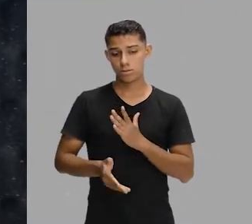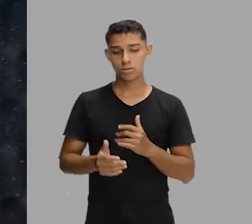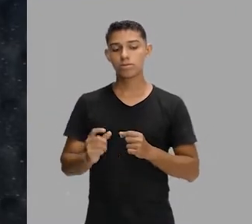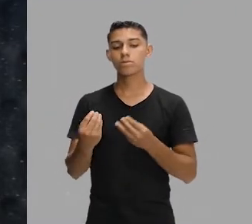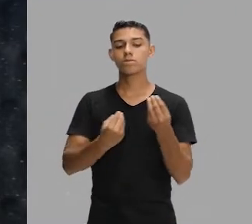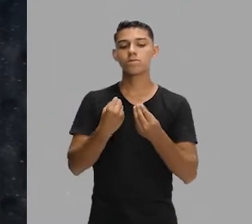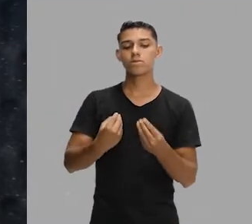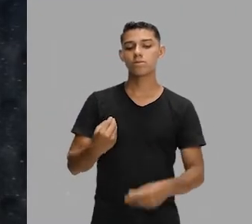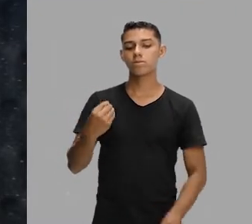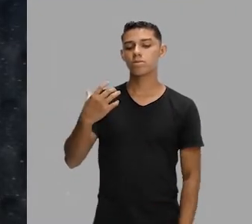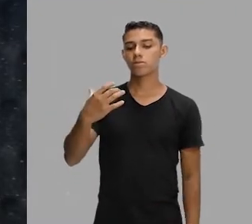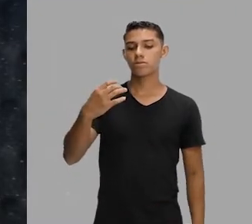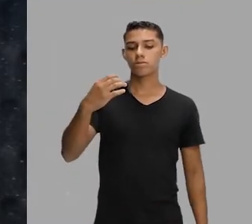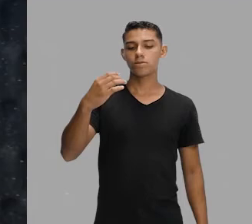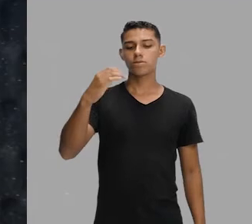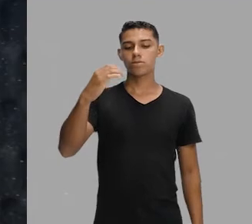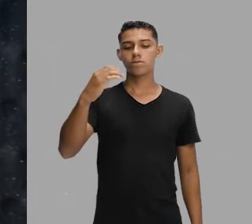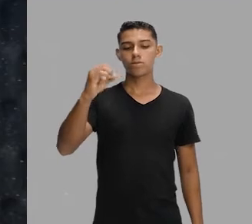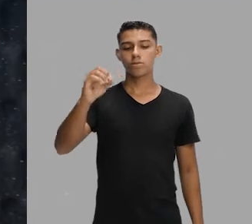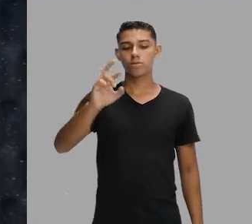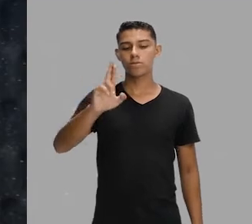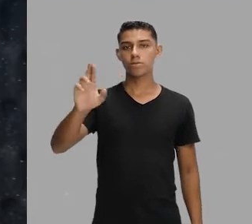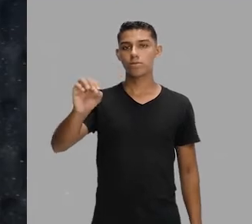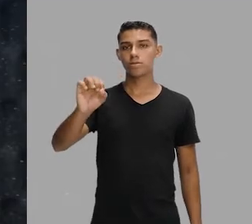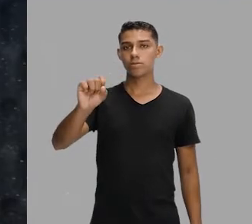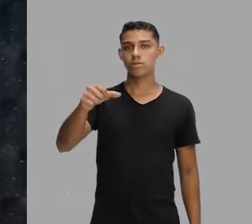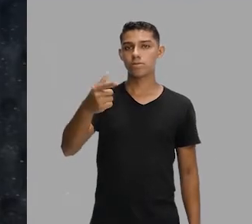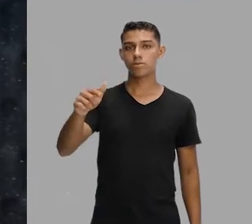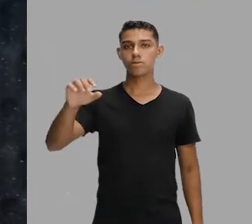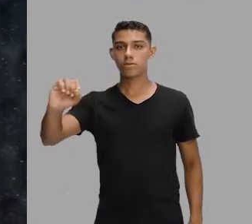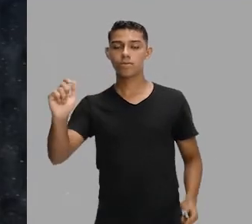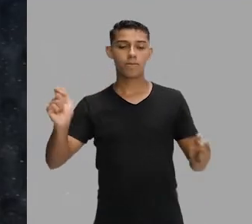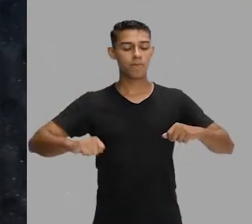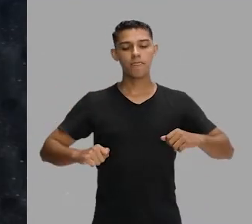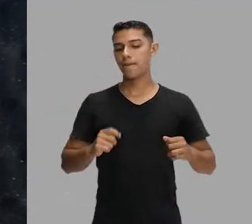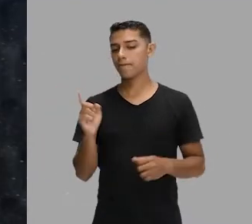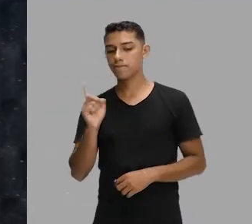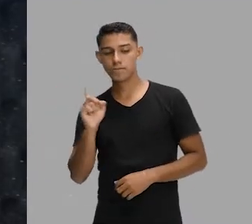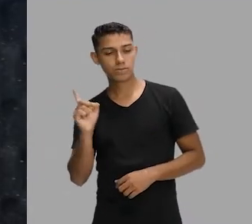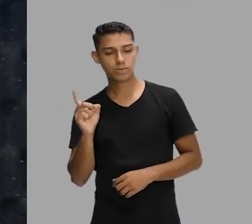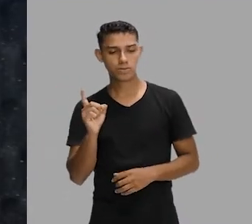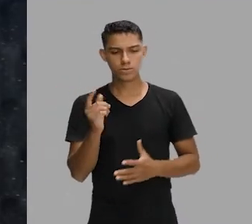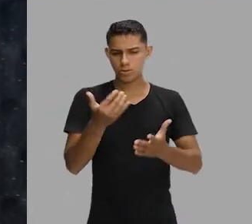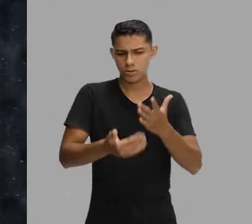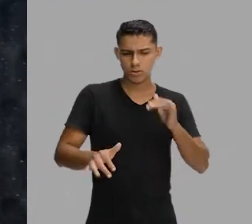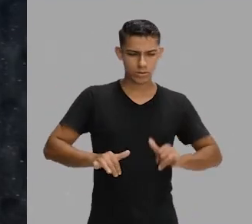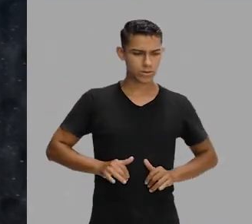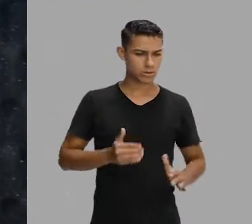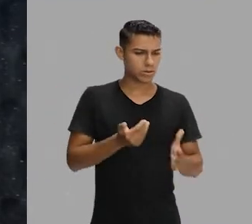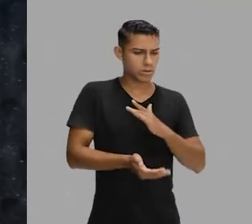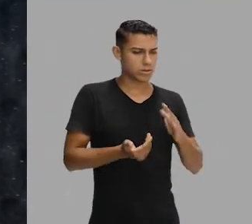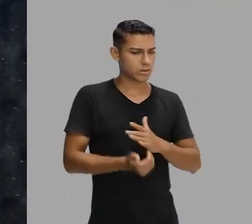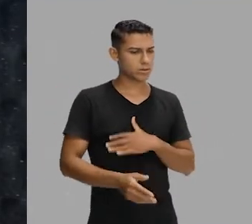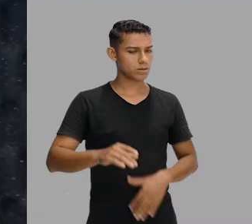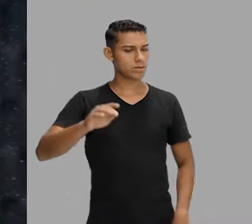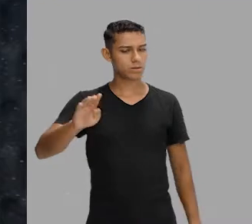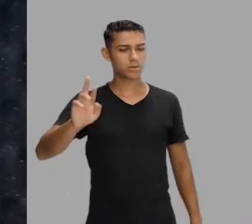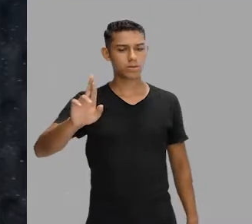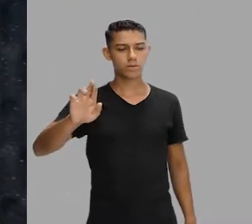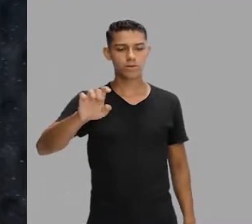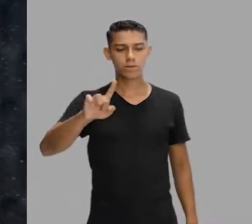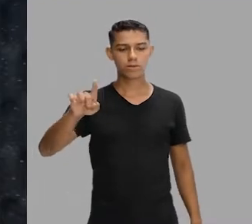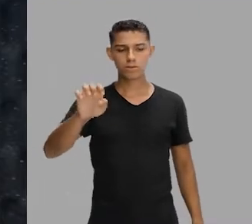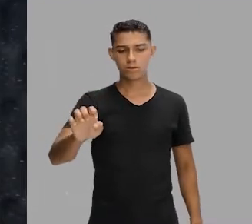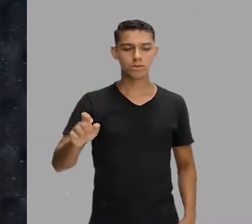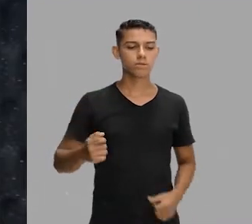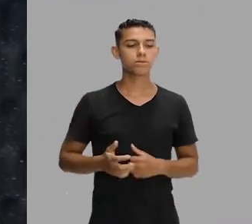corrosão. Então, o bronze ele não sofre corrosão com facilidade.